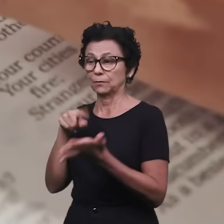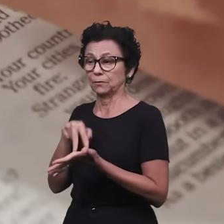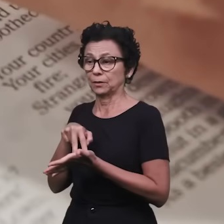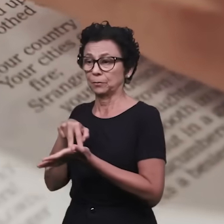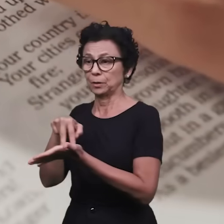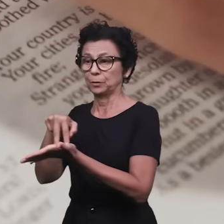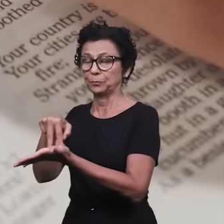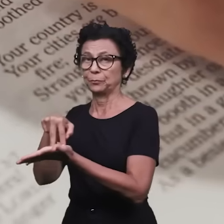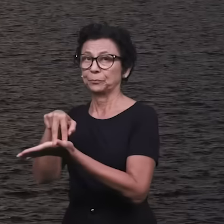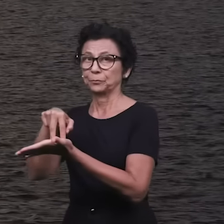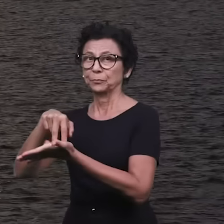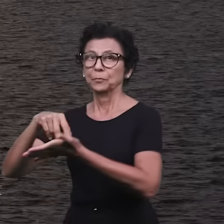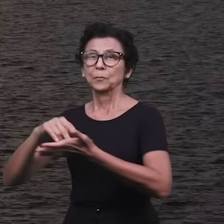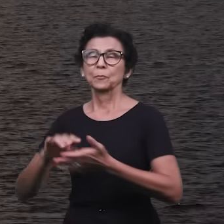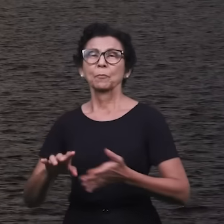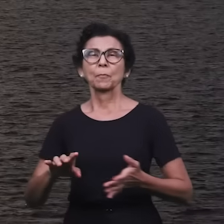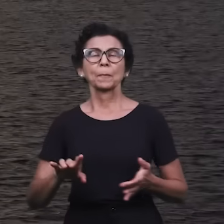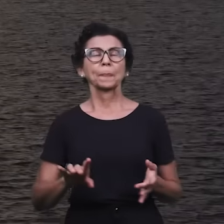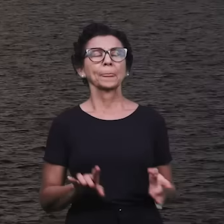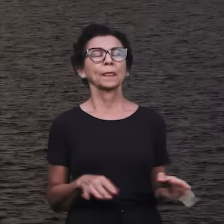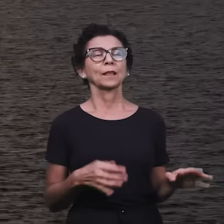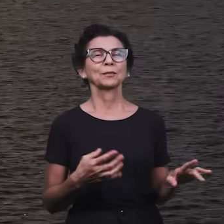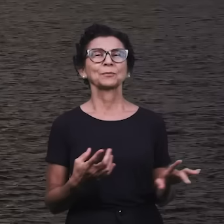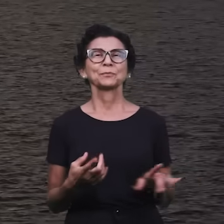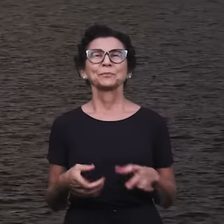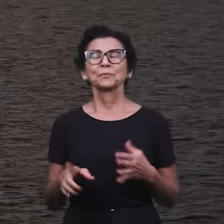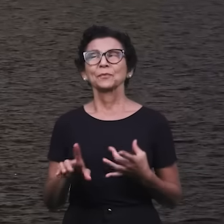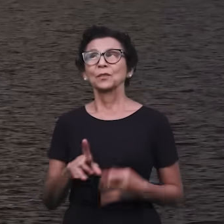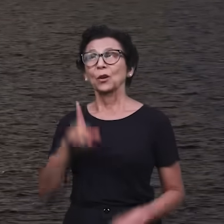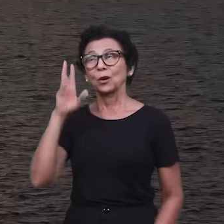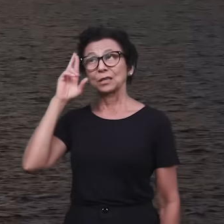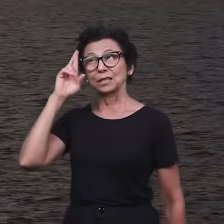fiel. Pela manhã